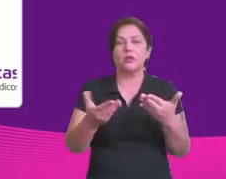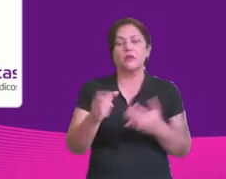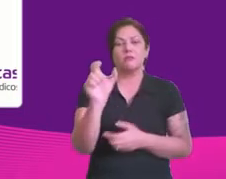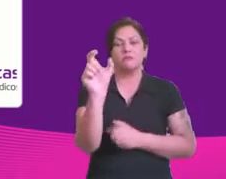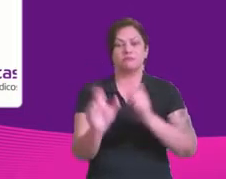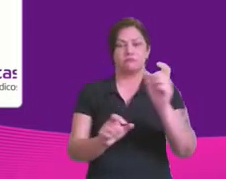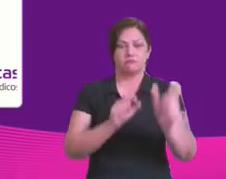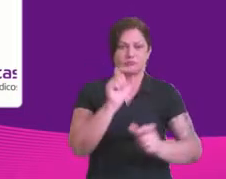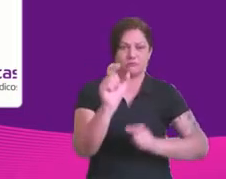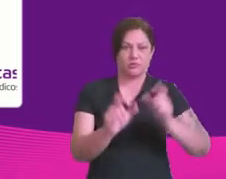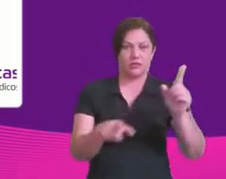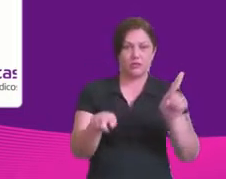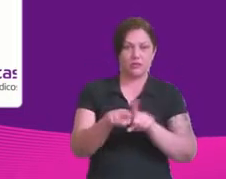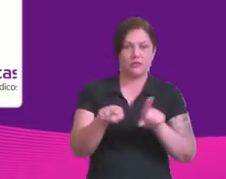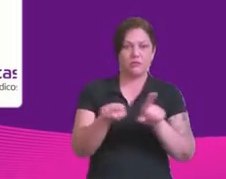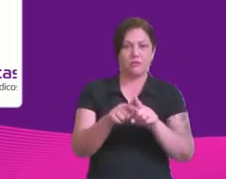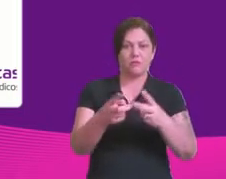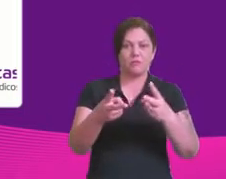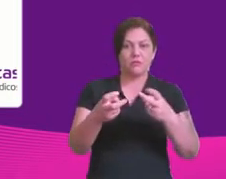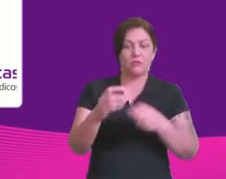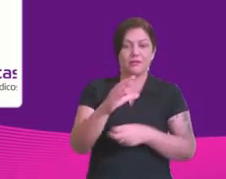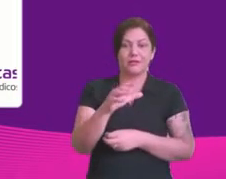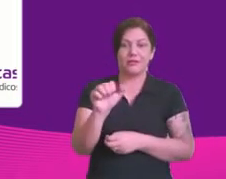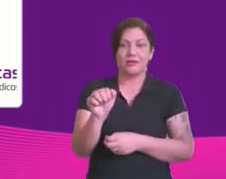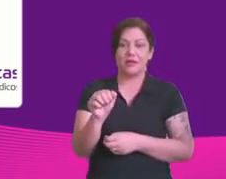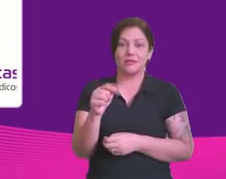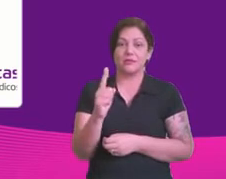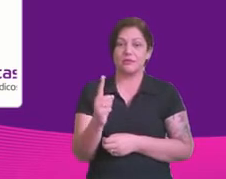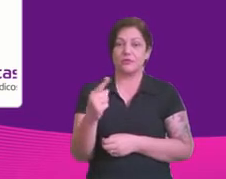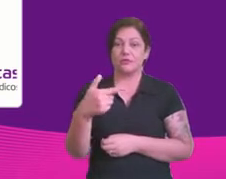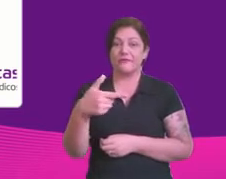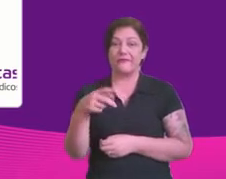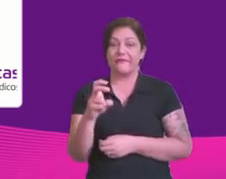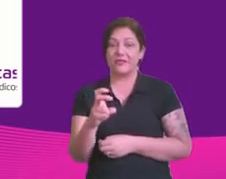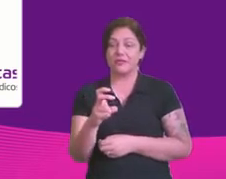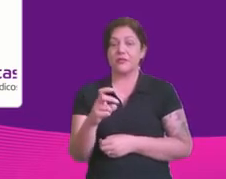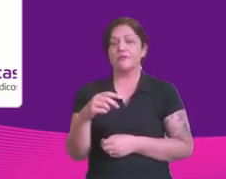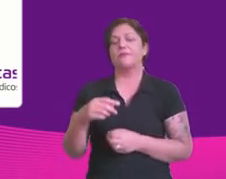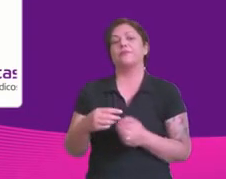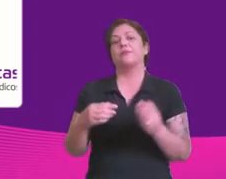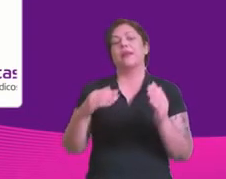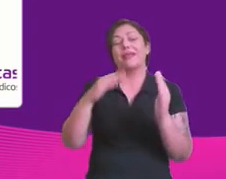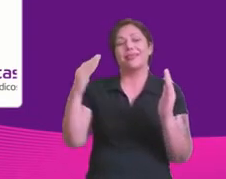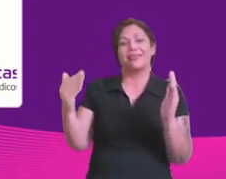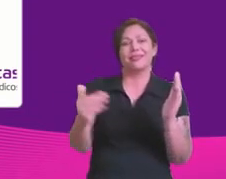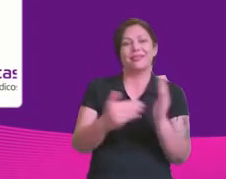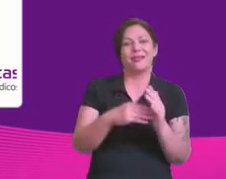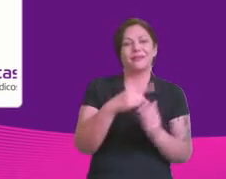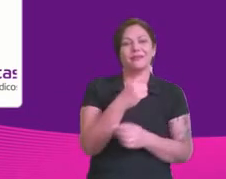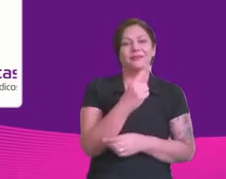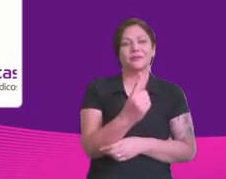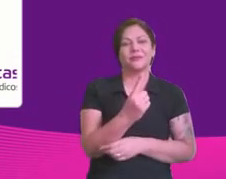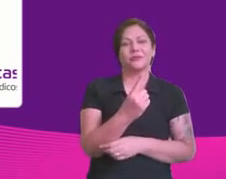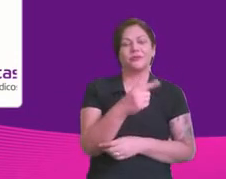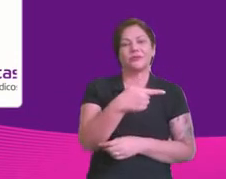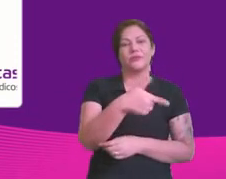teve uma queda do CA-125 de 177 para 23, uma